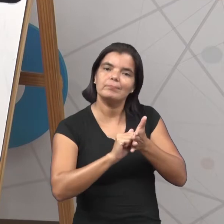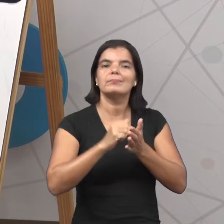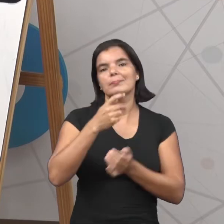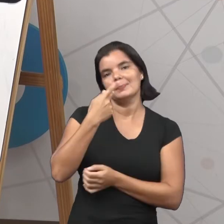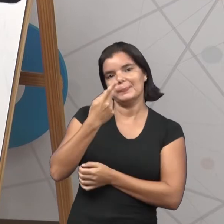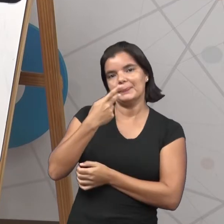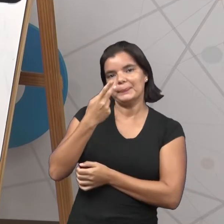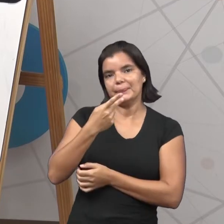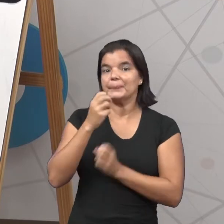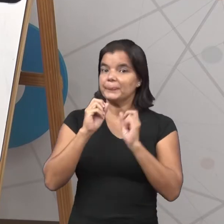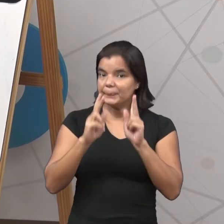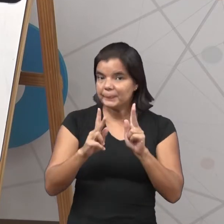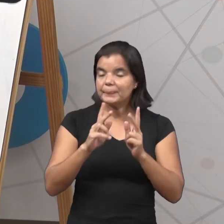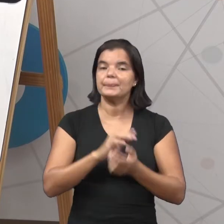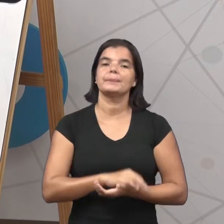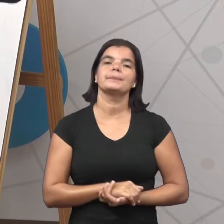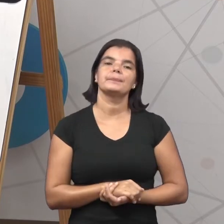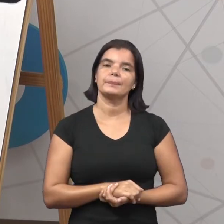falar, ok?